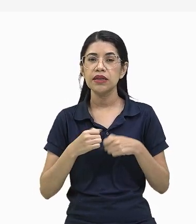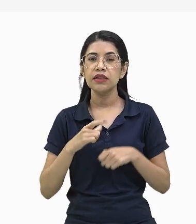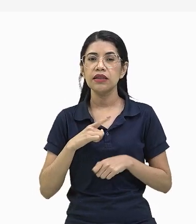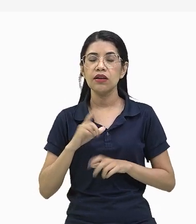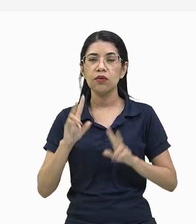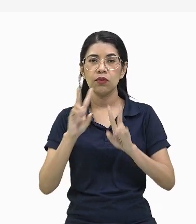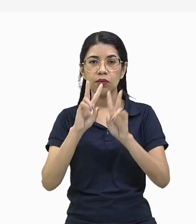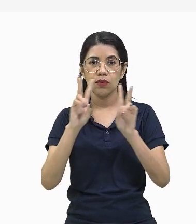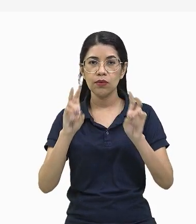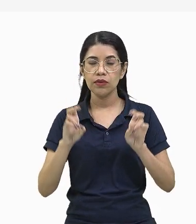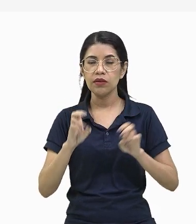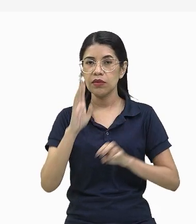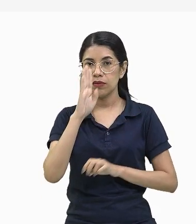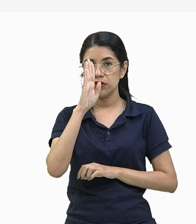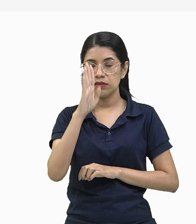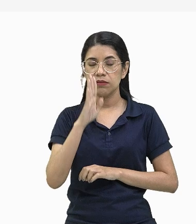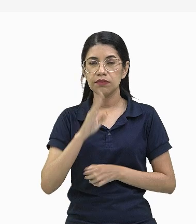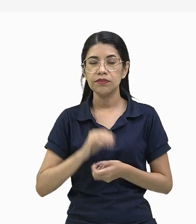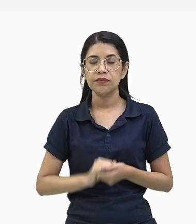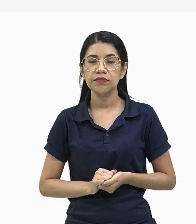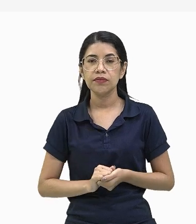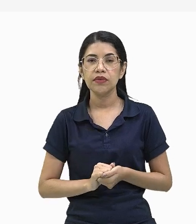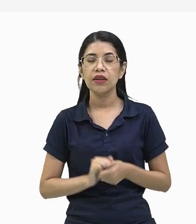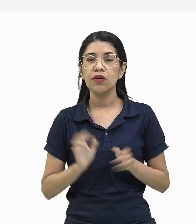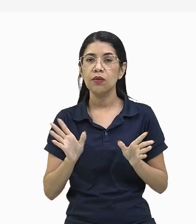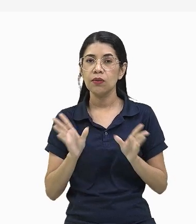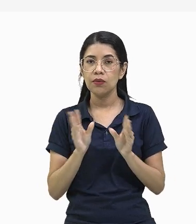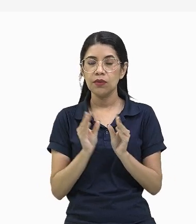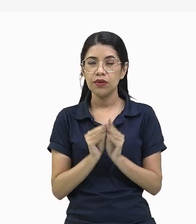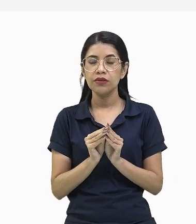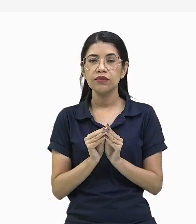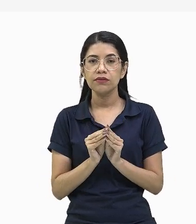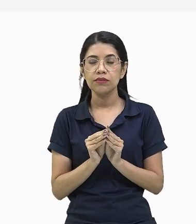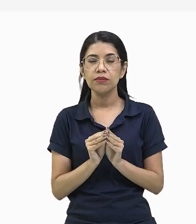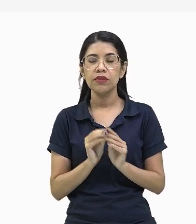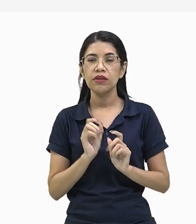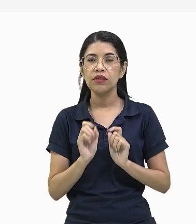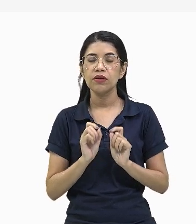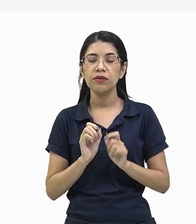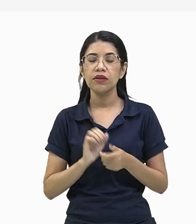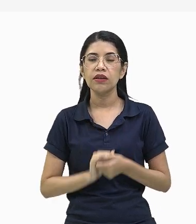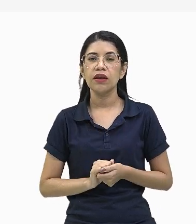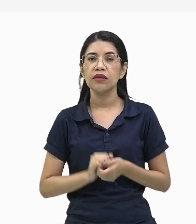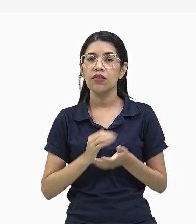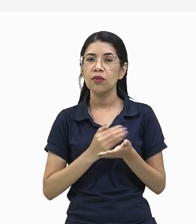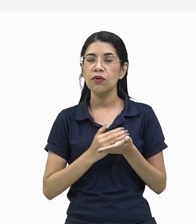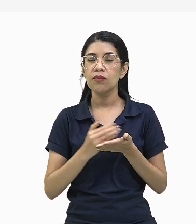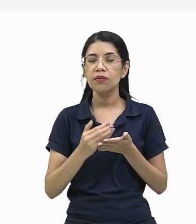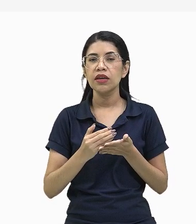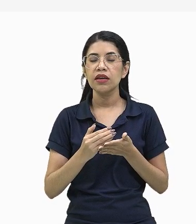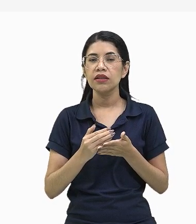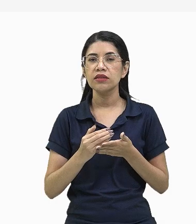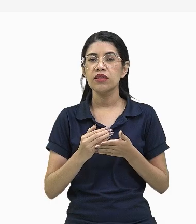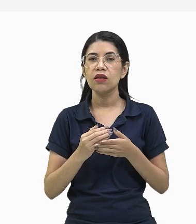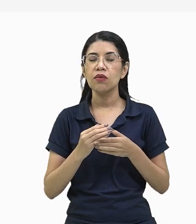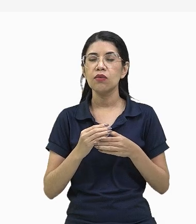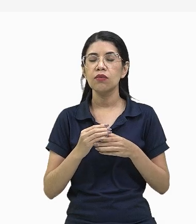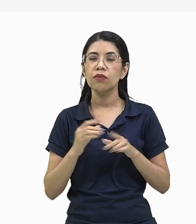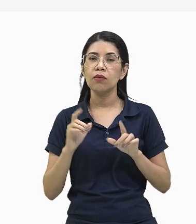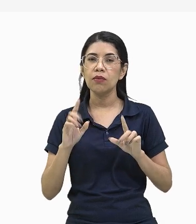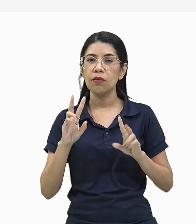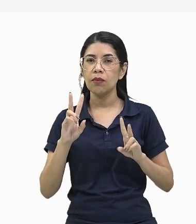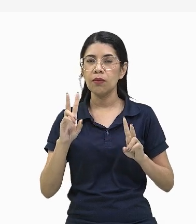que é o nome do estudo, né? O resumo, que é uma parte inicial, que é um parágrafo contendo o que